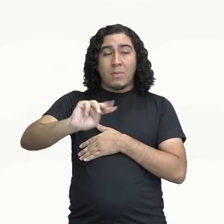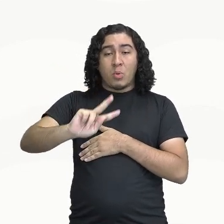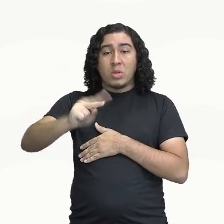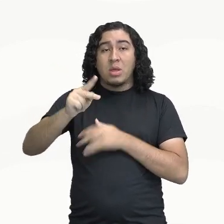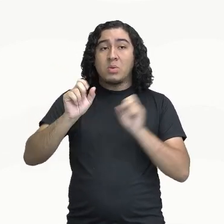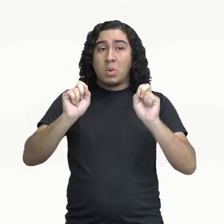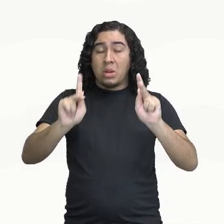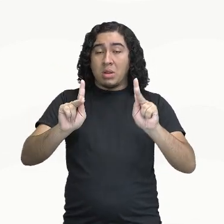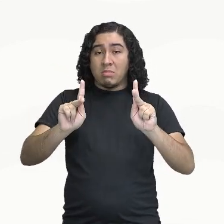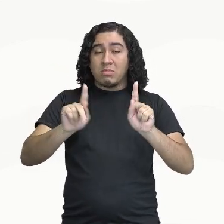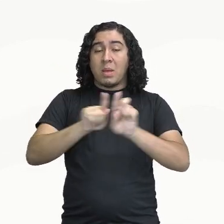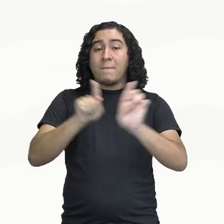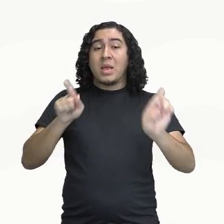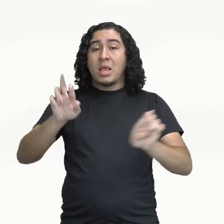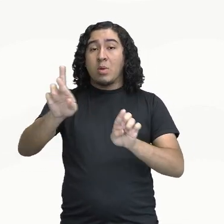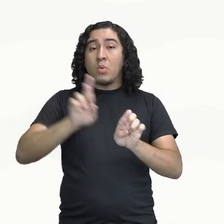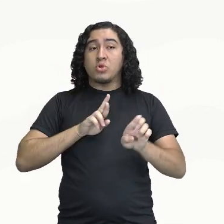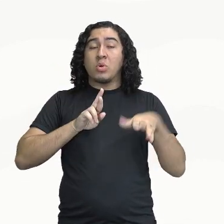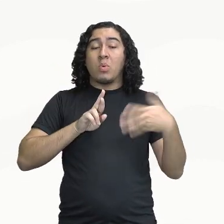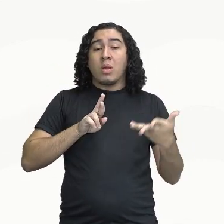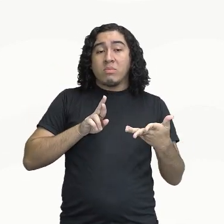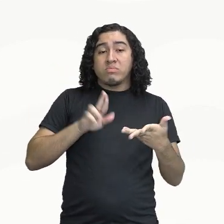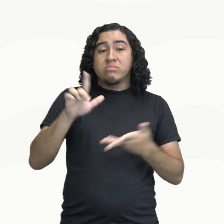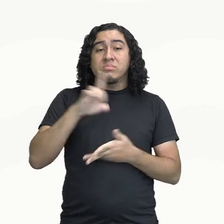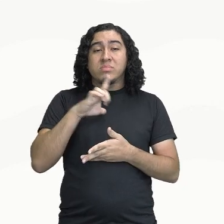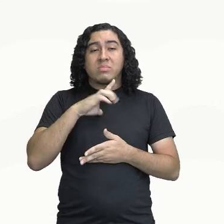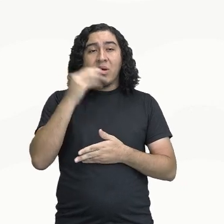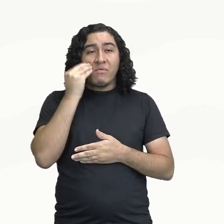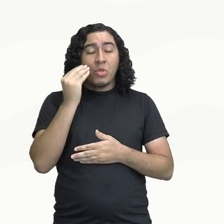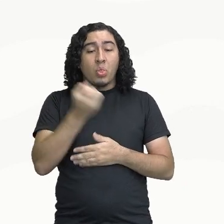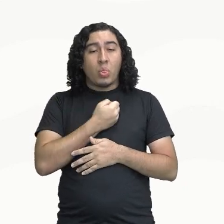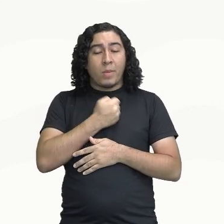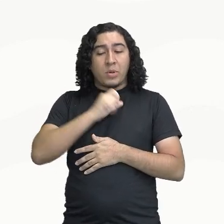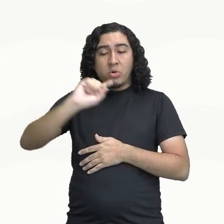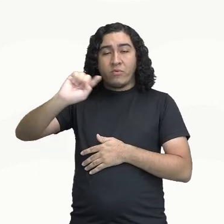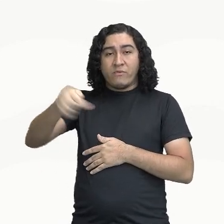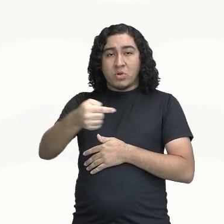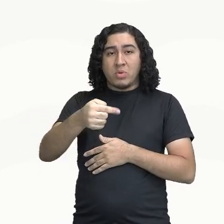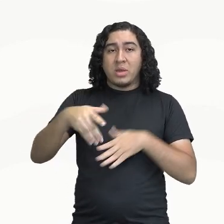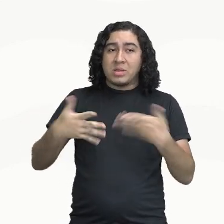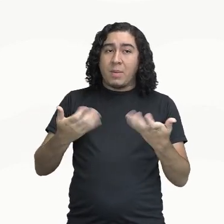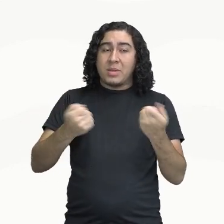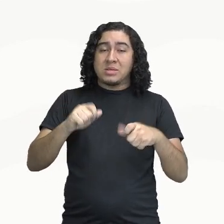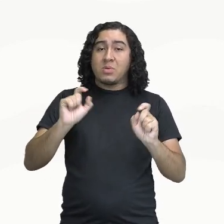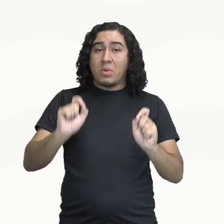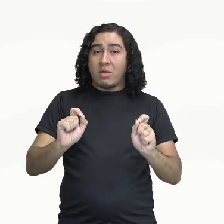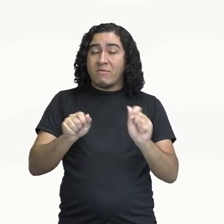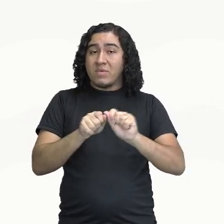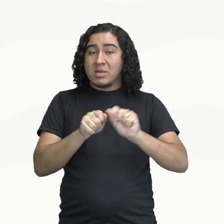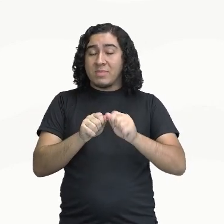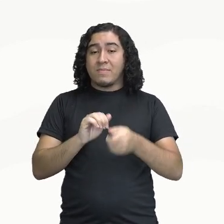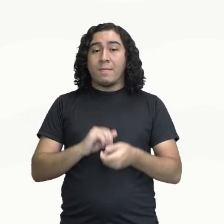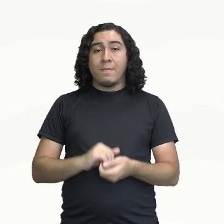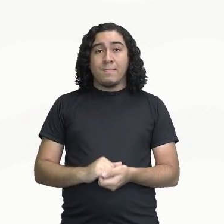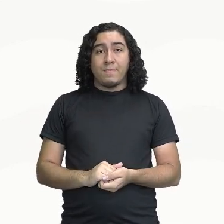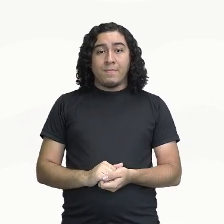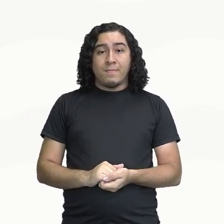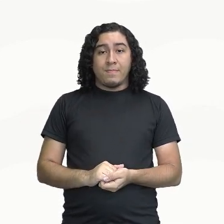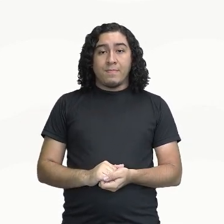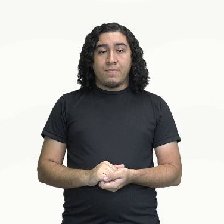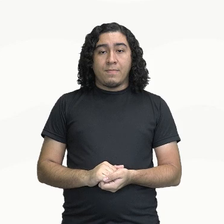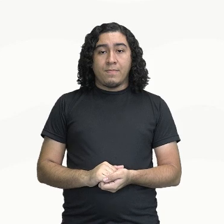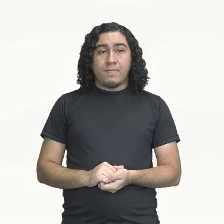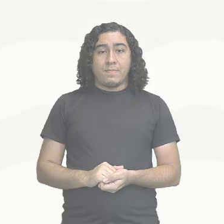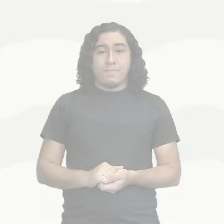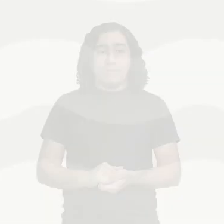certo? Mas os resultados lá, tá, estão em números decimais. Então, significa, tá, então que eu vou dividir isso